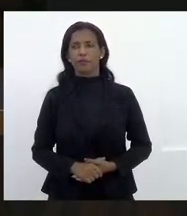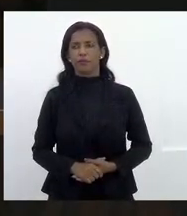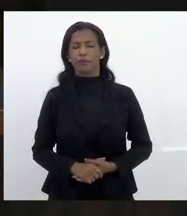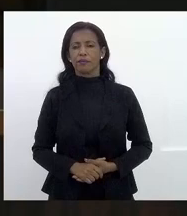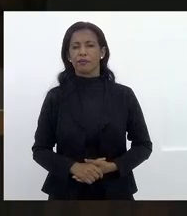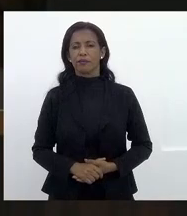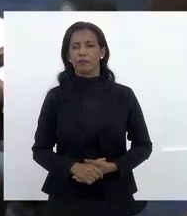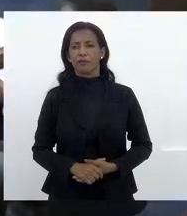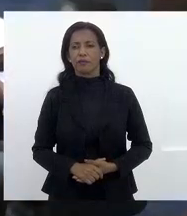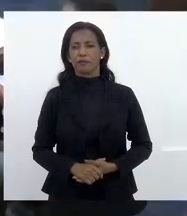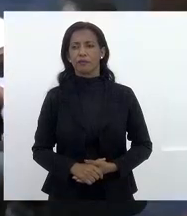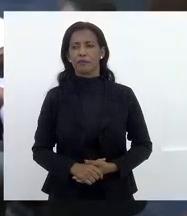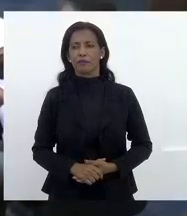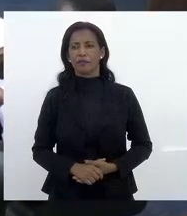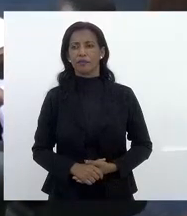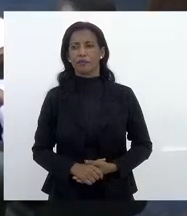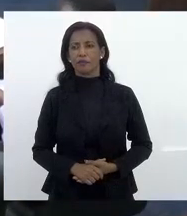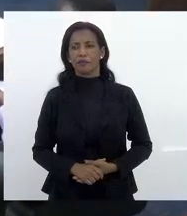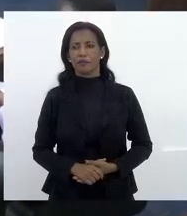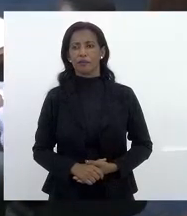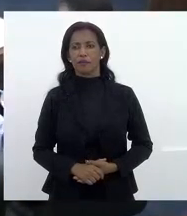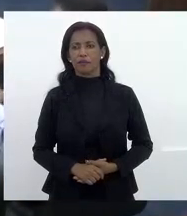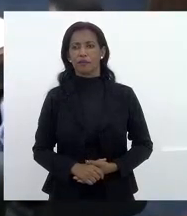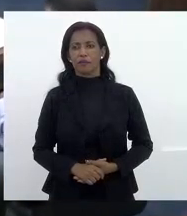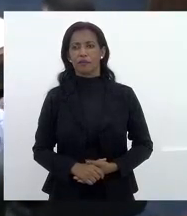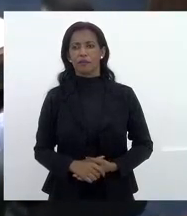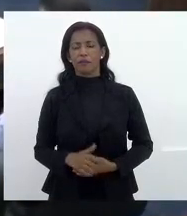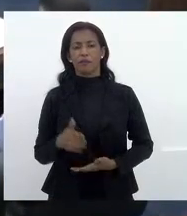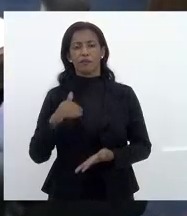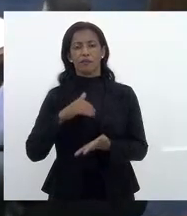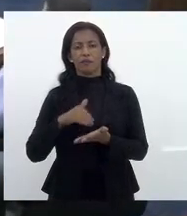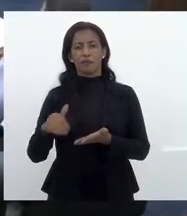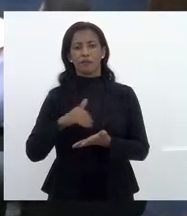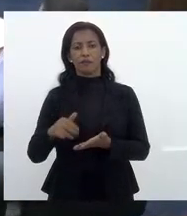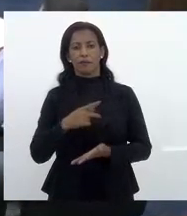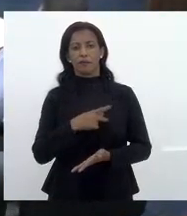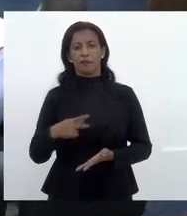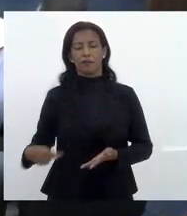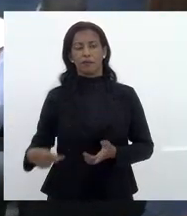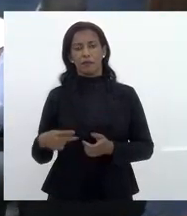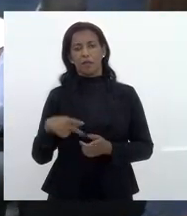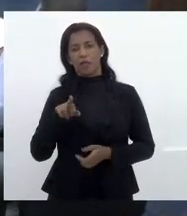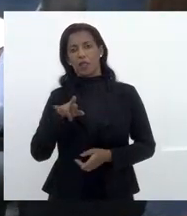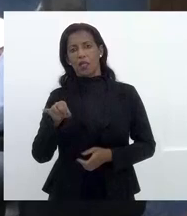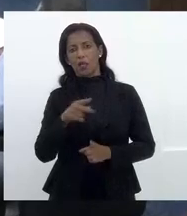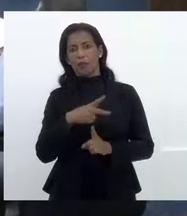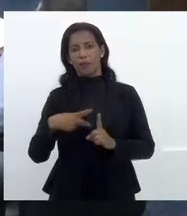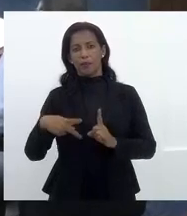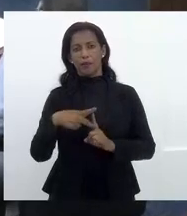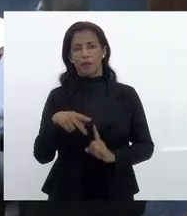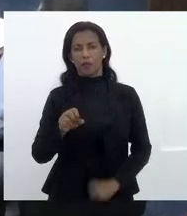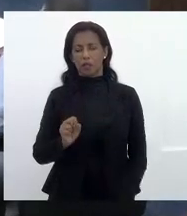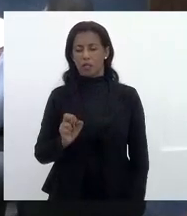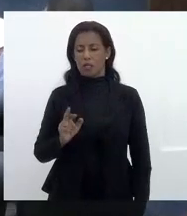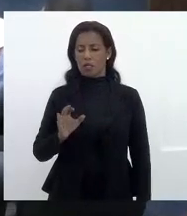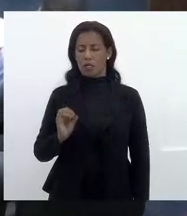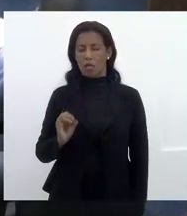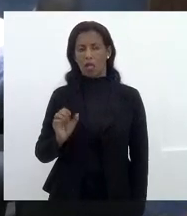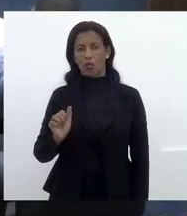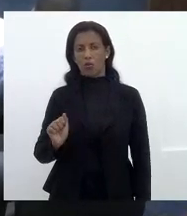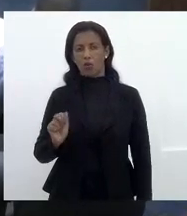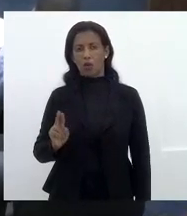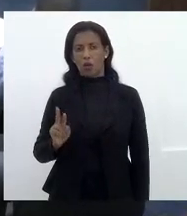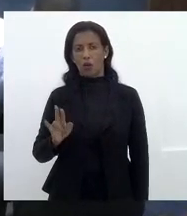Lewis na passar a palavra primeiro ao secretário presidente do Rio previdência Sérgio Aureliano que tem acompanhado